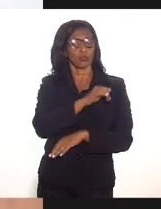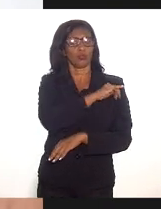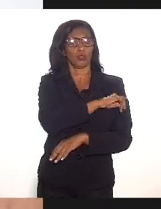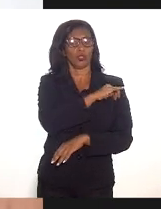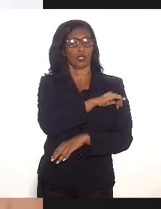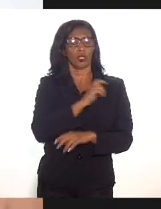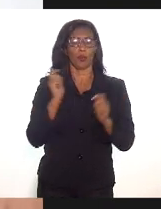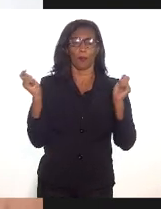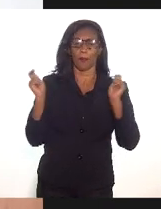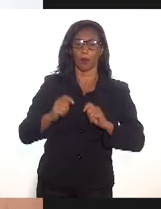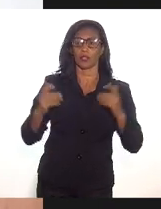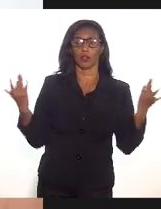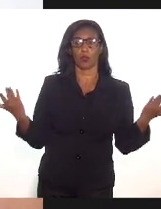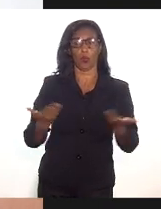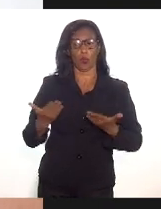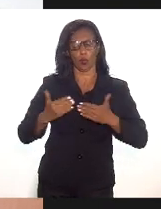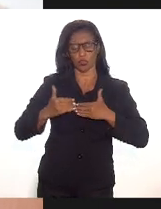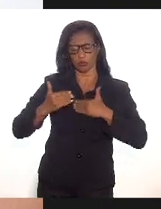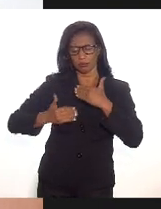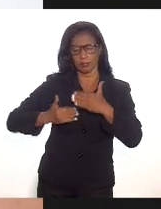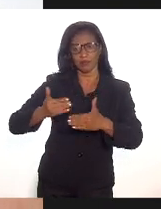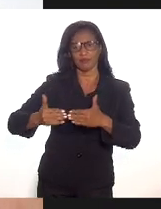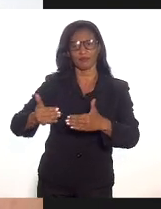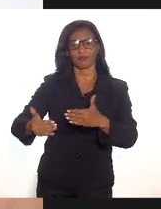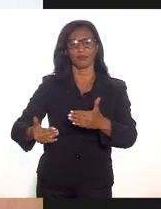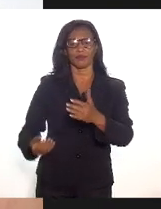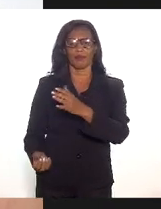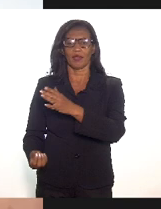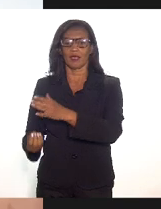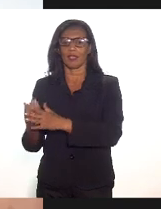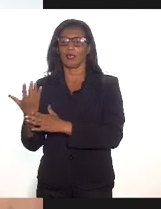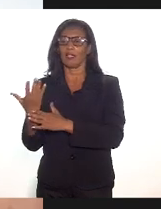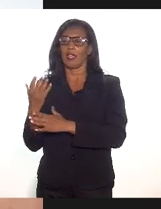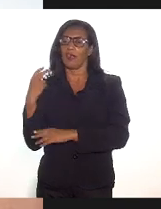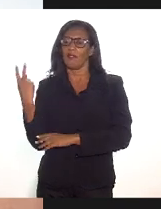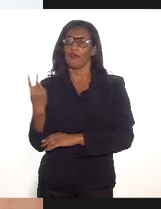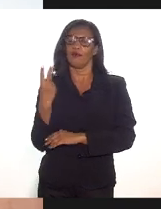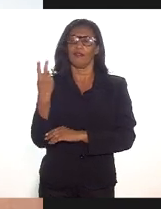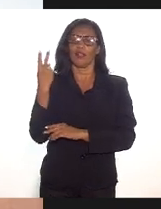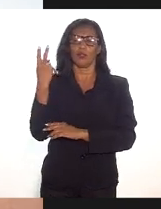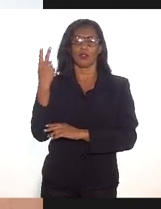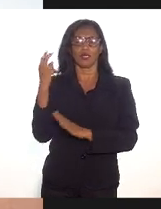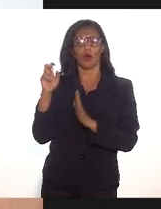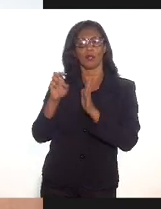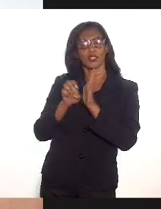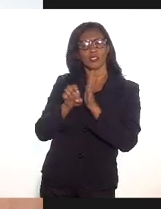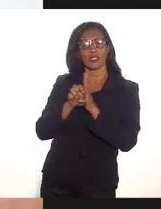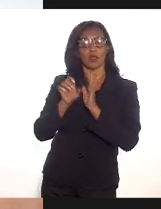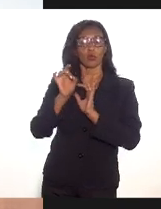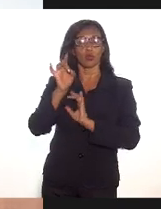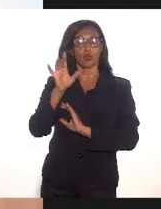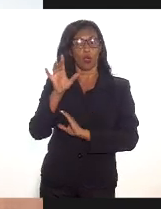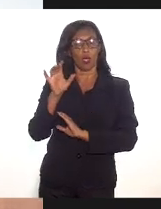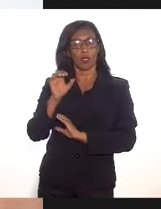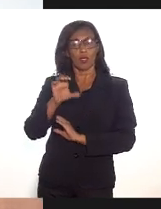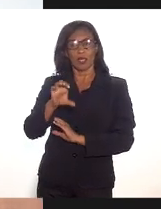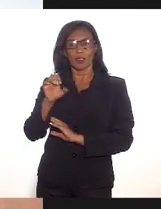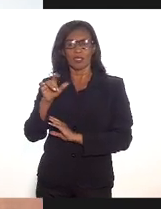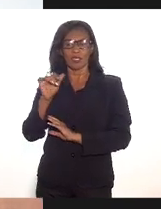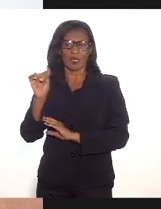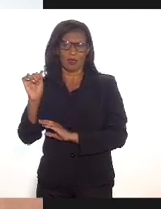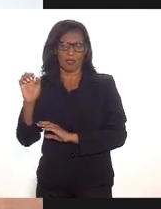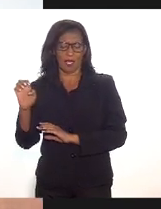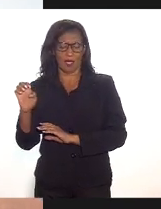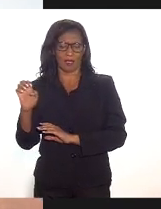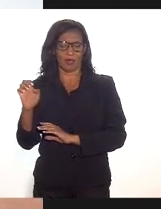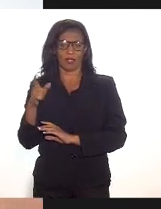Janeiro possa hoje andar, criar e valorizar a estatal, não só da SEDAI, porque a gente defende que a